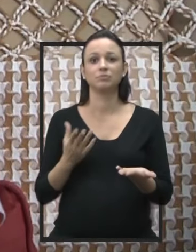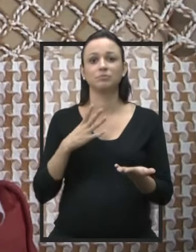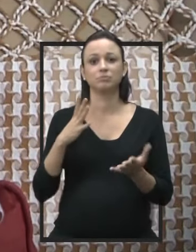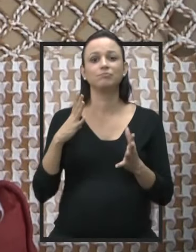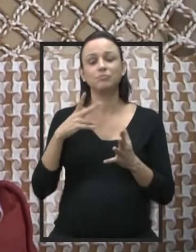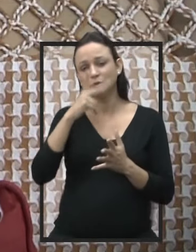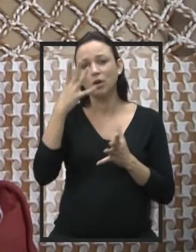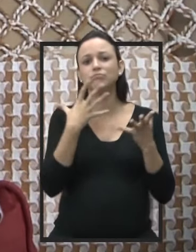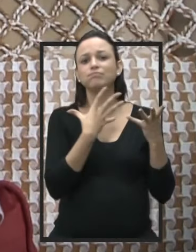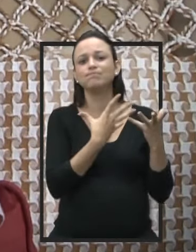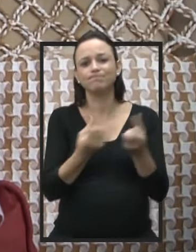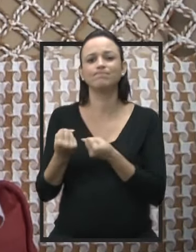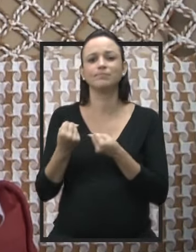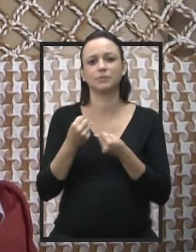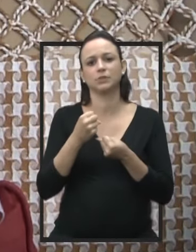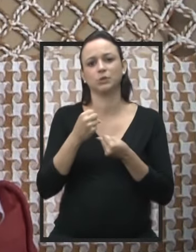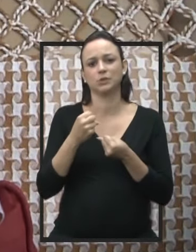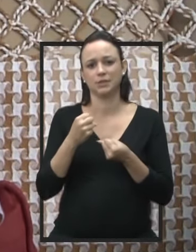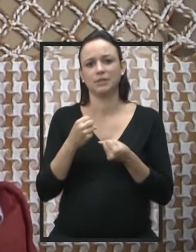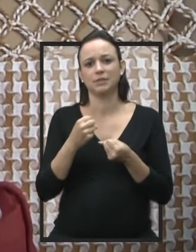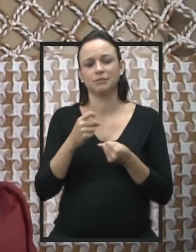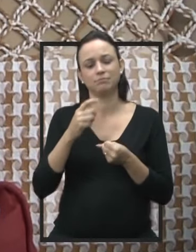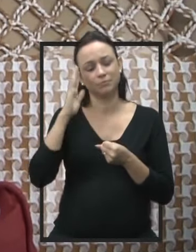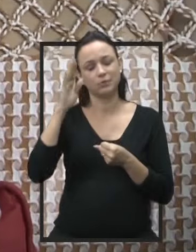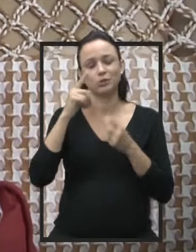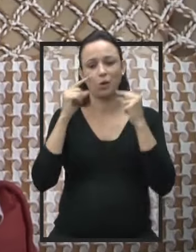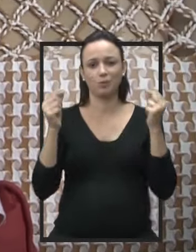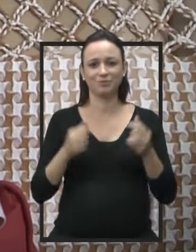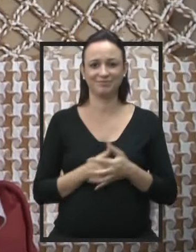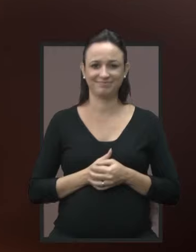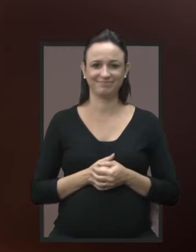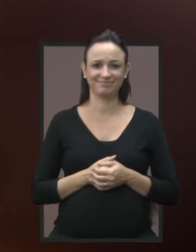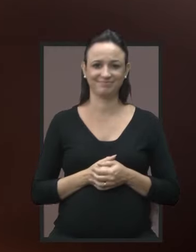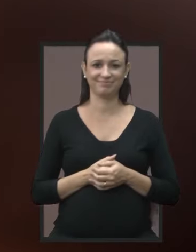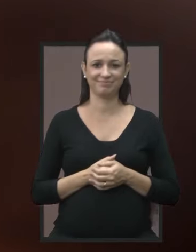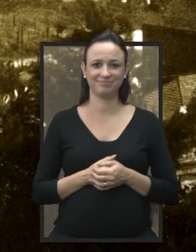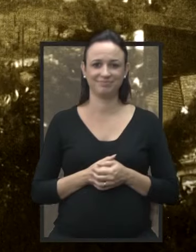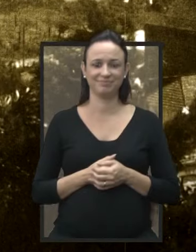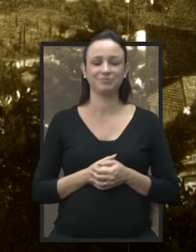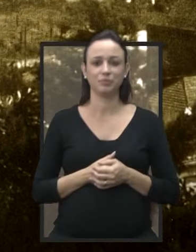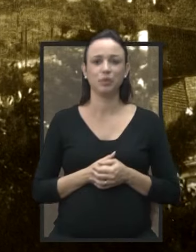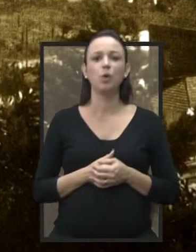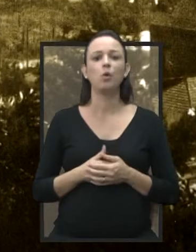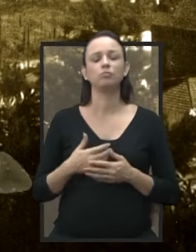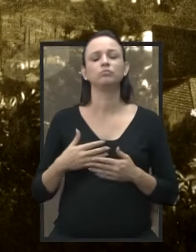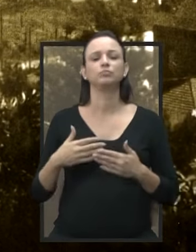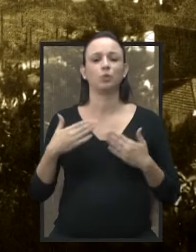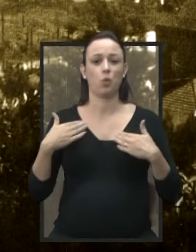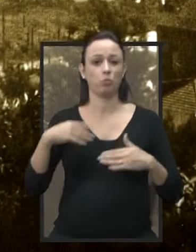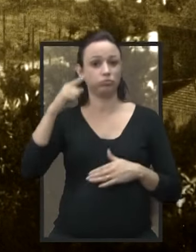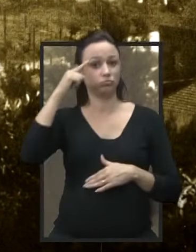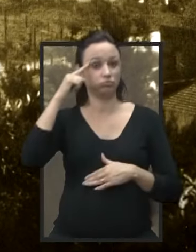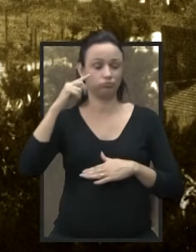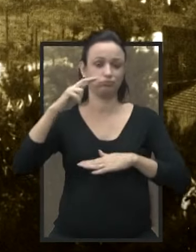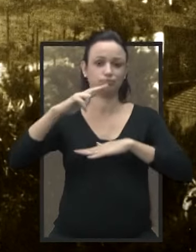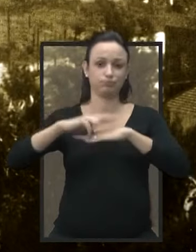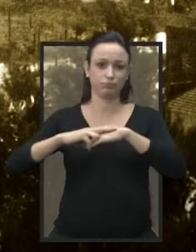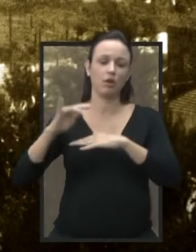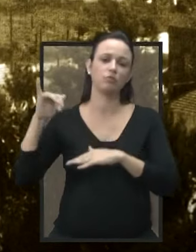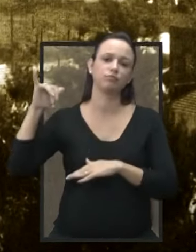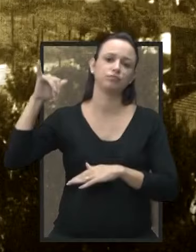reconhecimento absoluto dessas pessoas, especialmente de Jaú, né? O corpo de Zezinho Magalhães chegou a Jaú